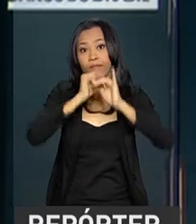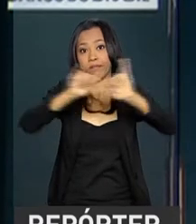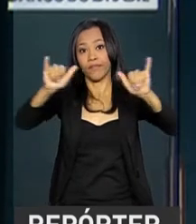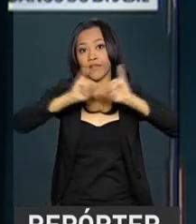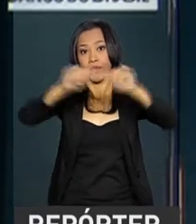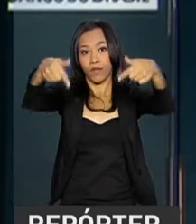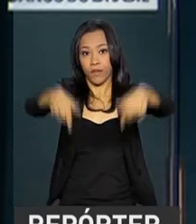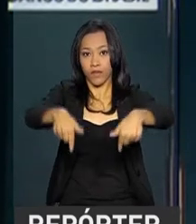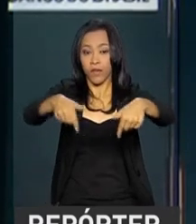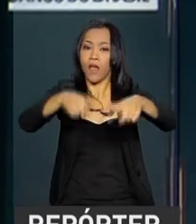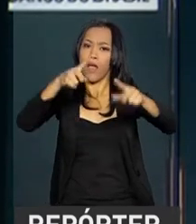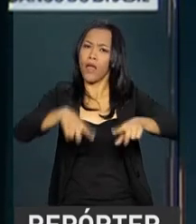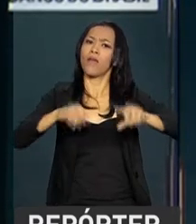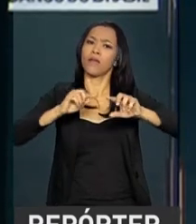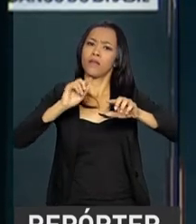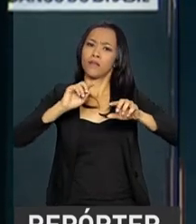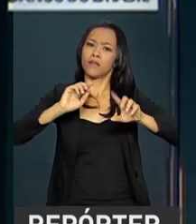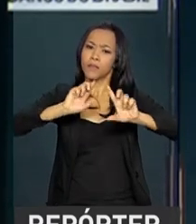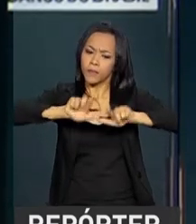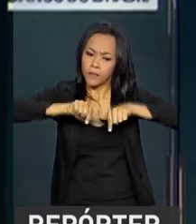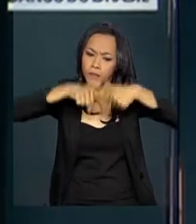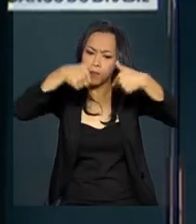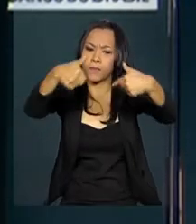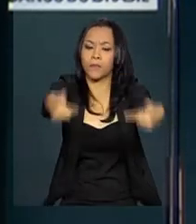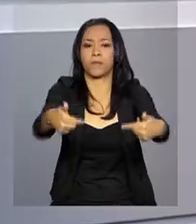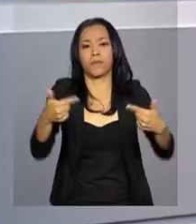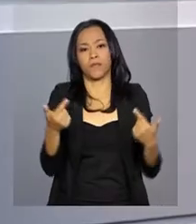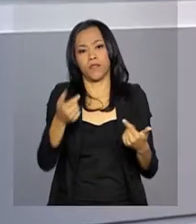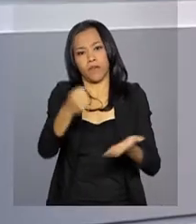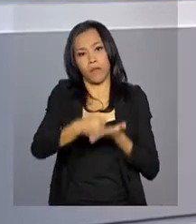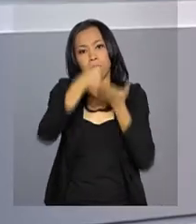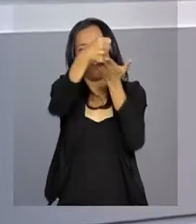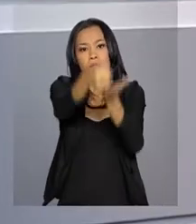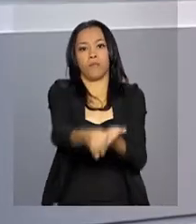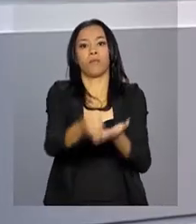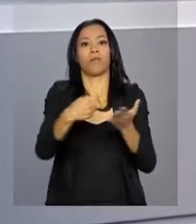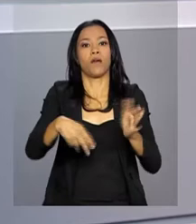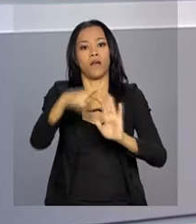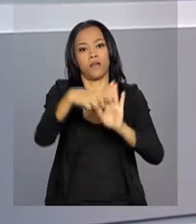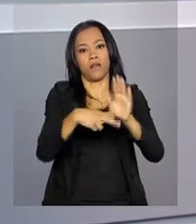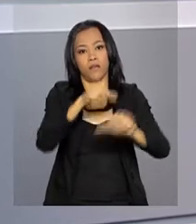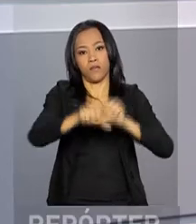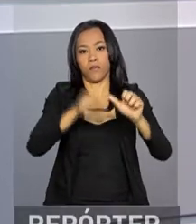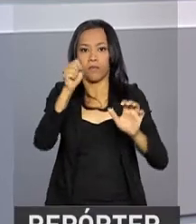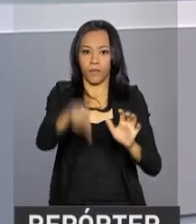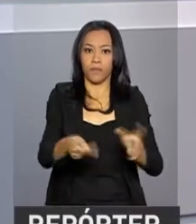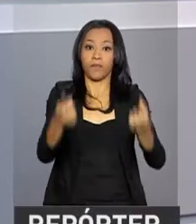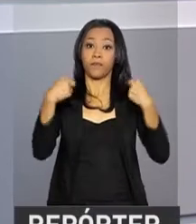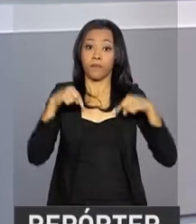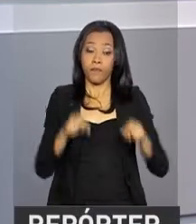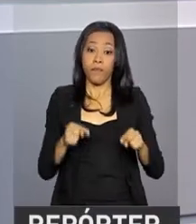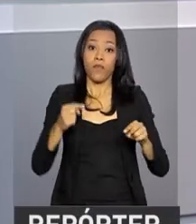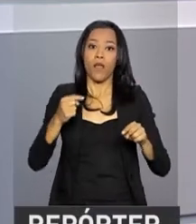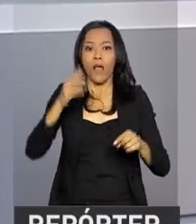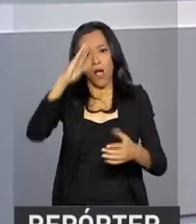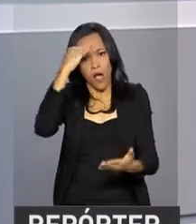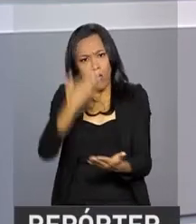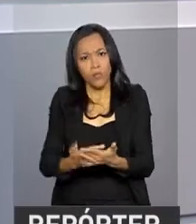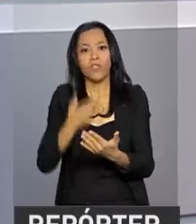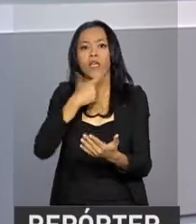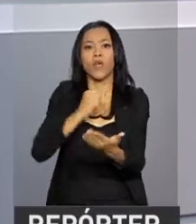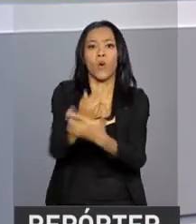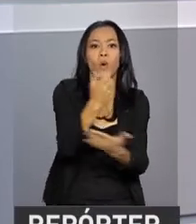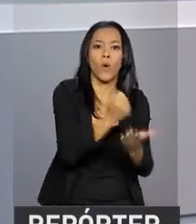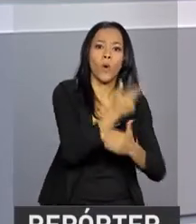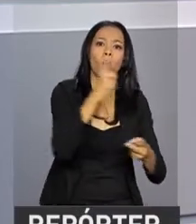a força motriz da reforma da Previdência. Aumento na confiança dos consumidores, desempenho recorde